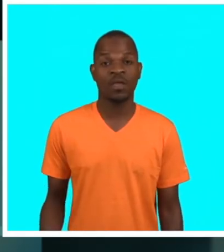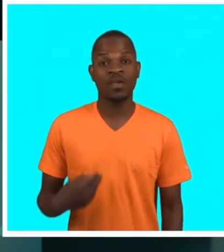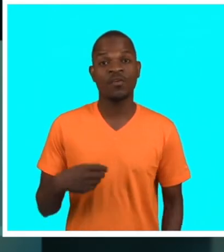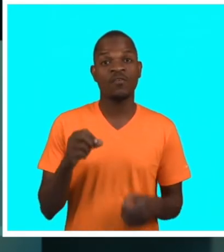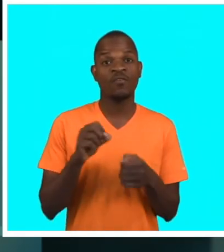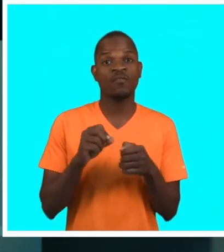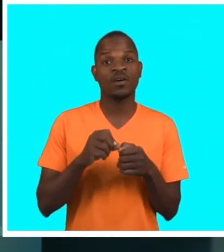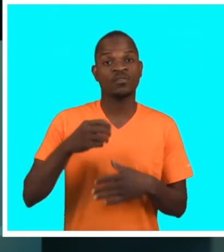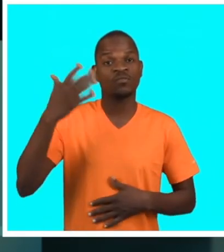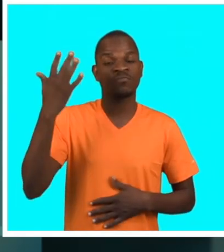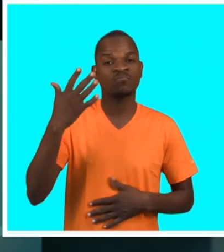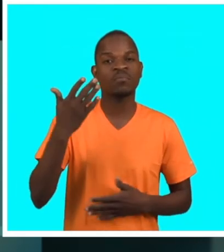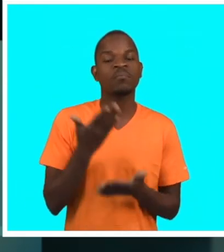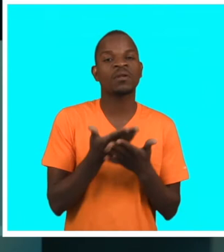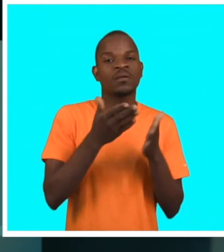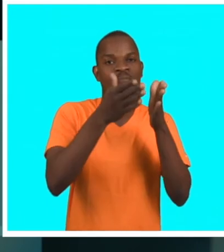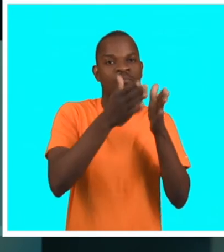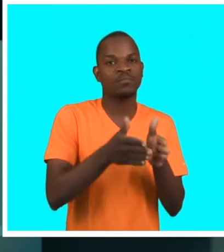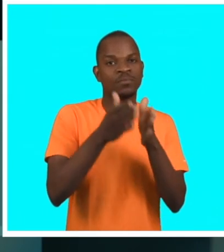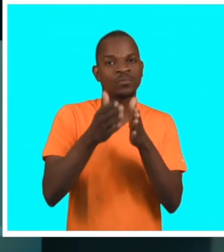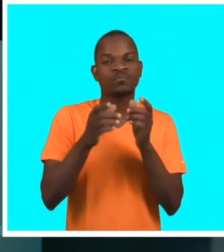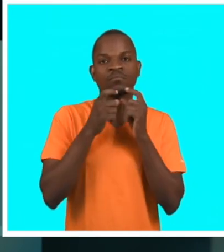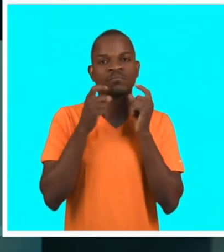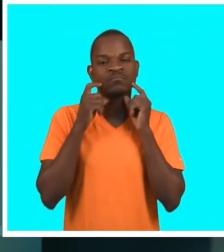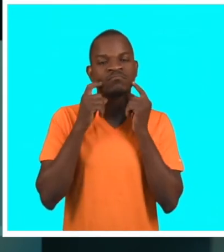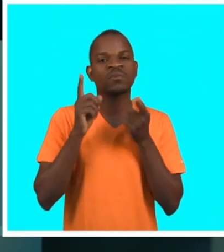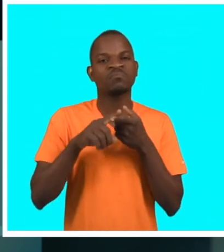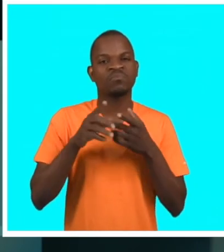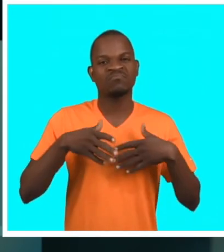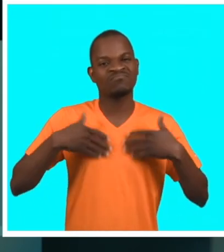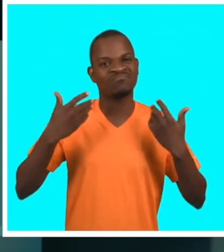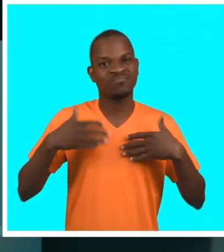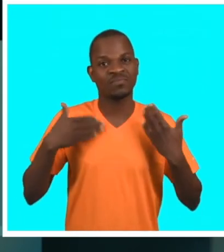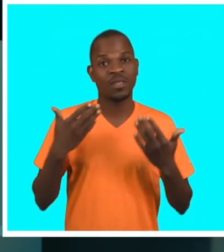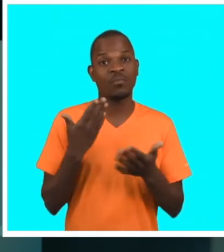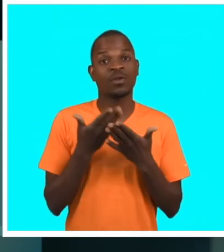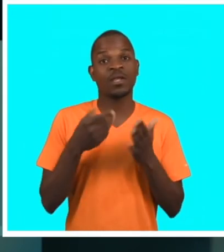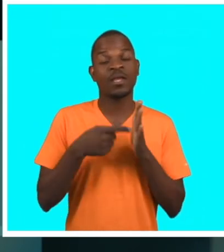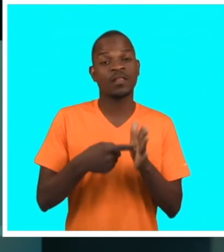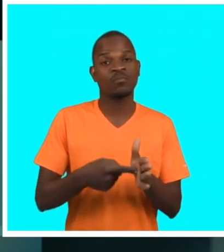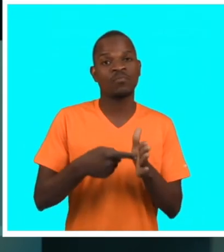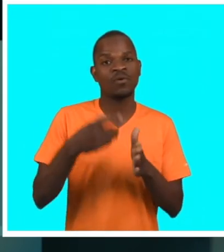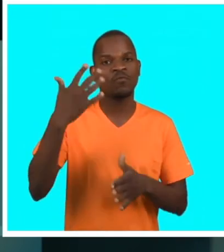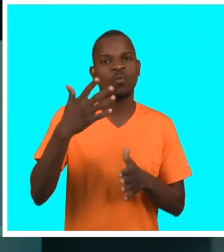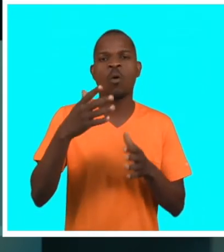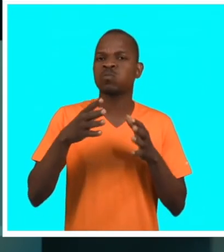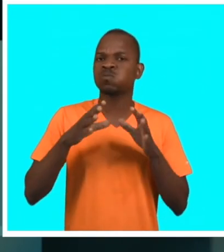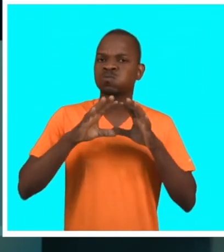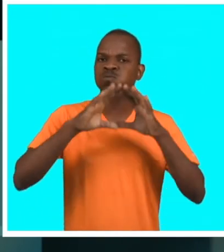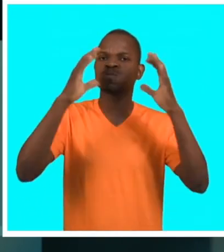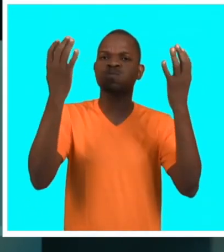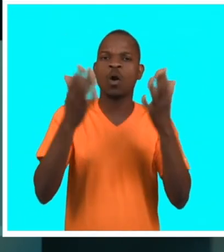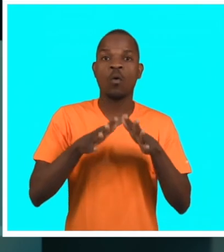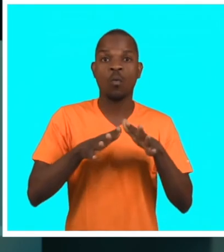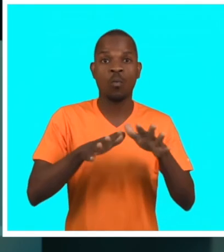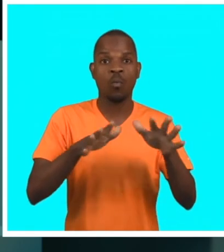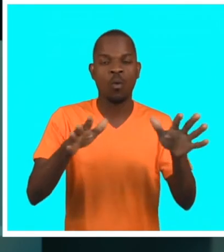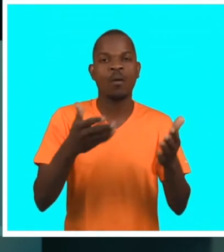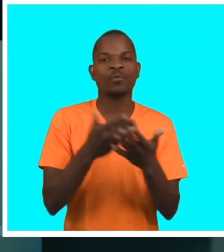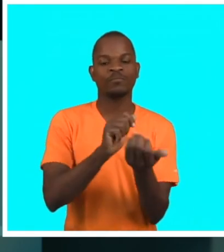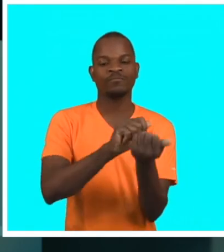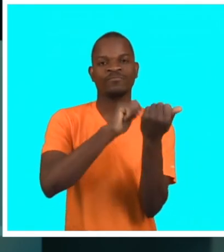de moçambicano para moçambicano. Fico feliz de este cinema estar a furar fronteiras, porque é traduzido